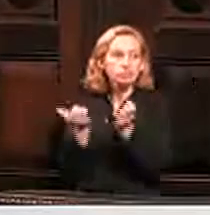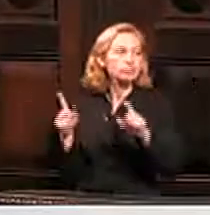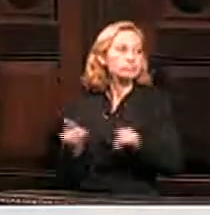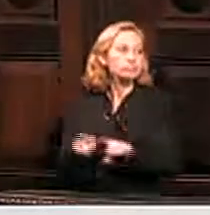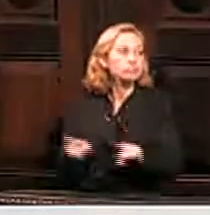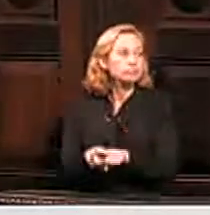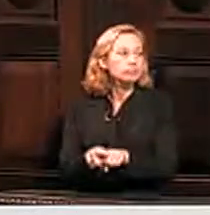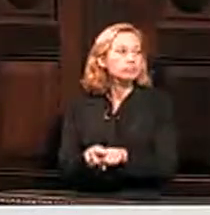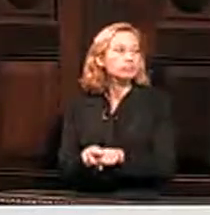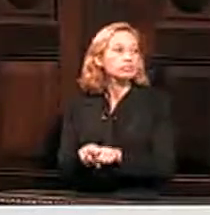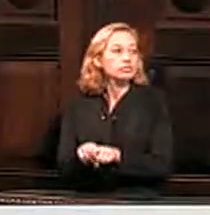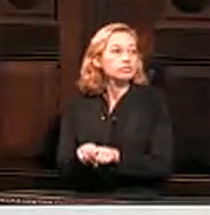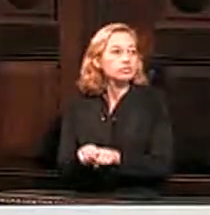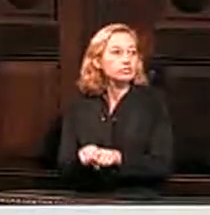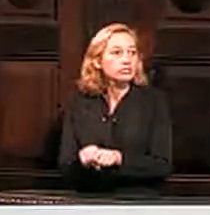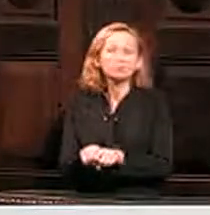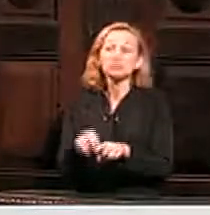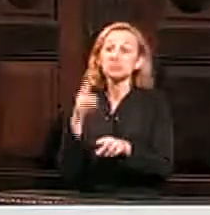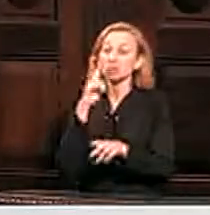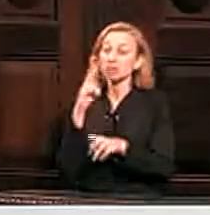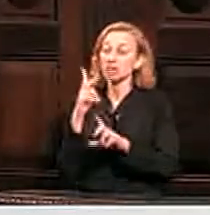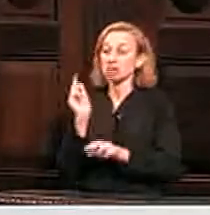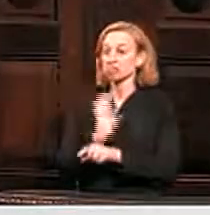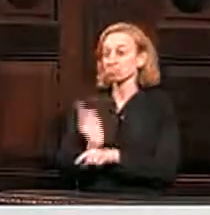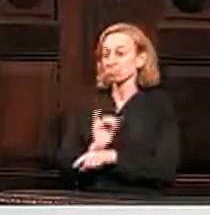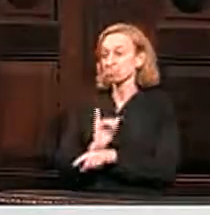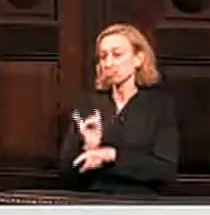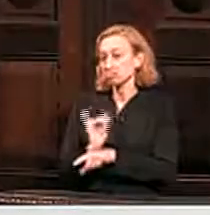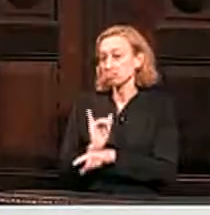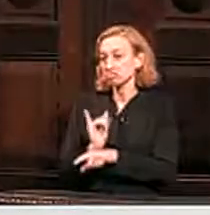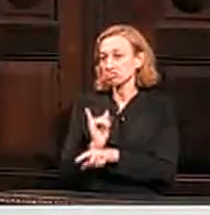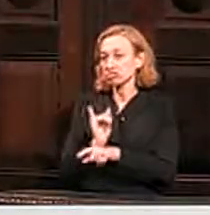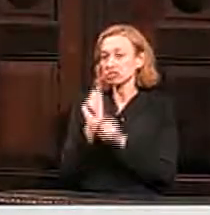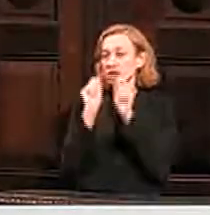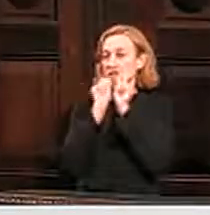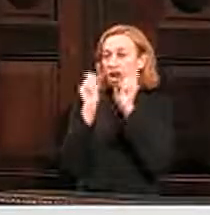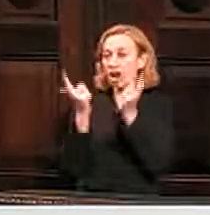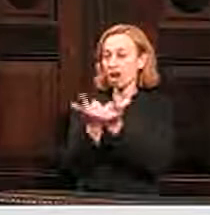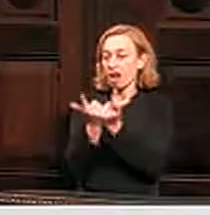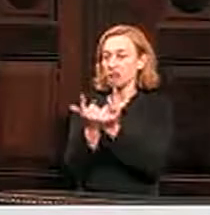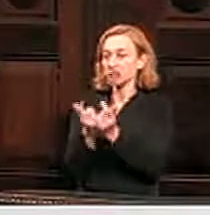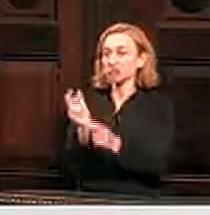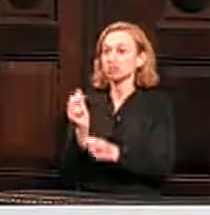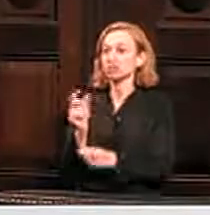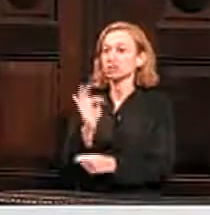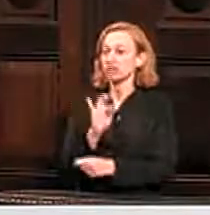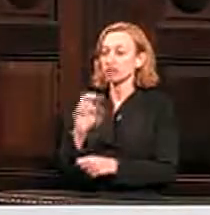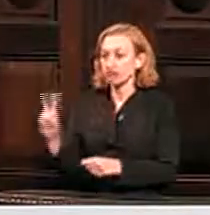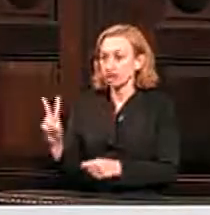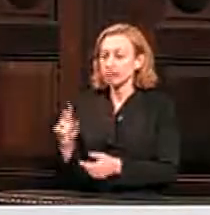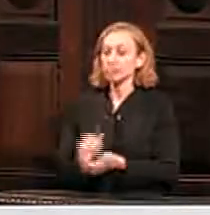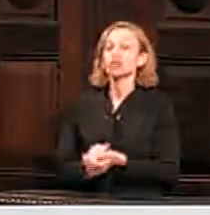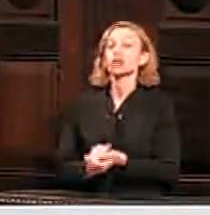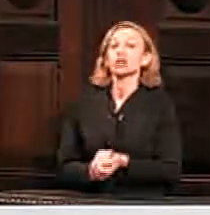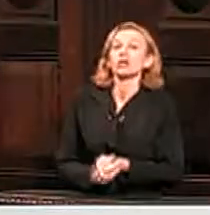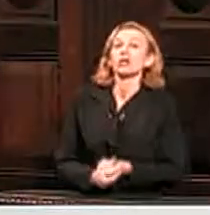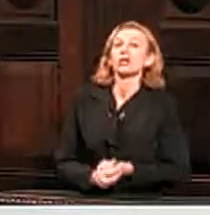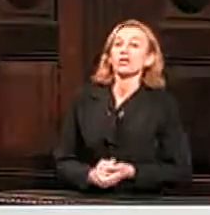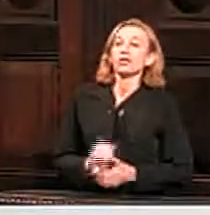que nos assistem pela TV Alerj e aqueles que nos acompanham pelas redes sociais.